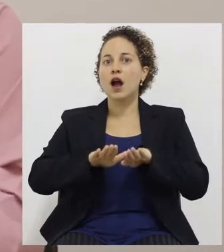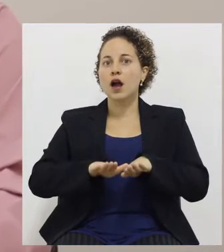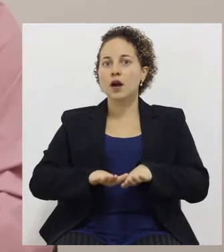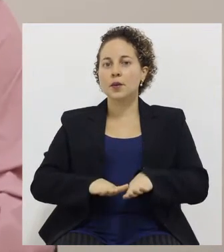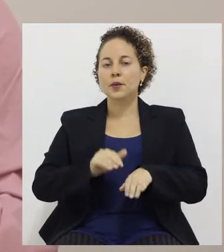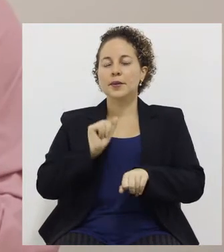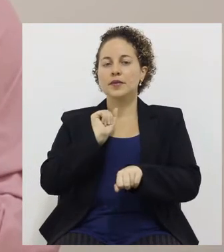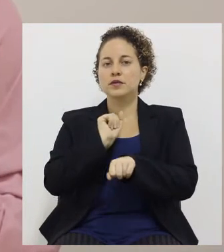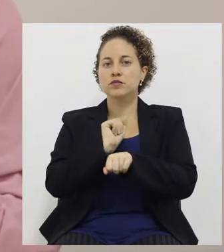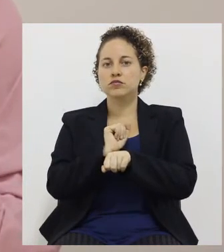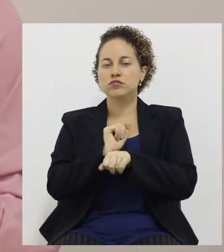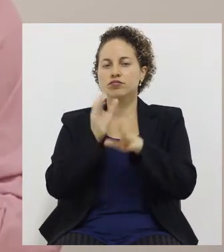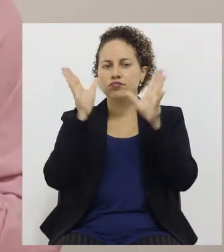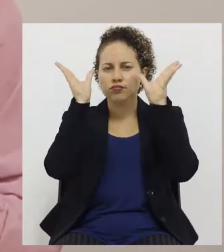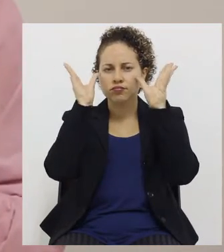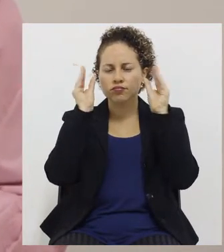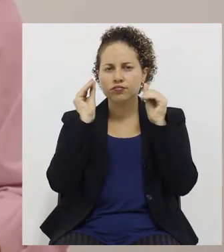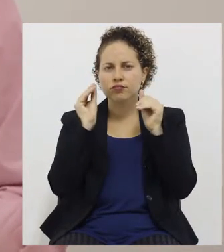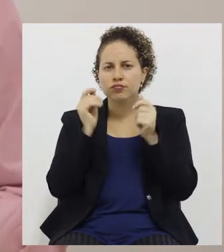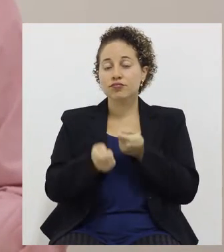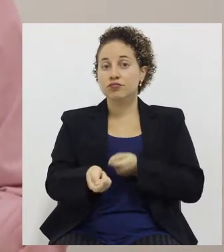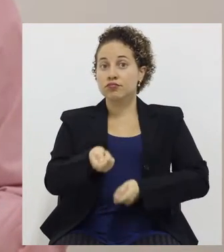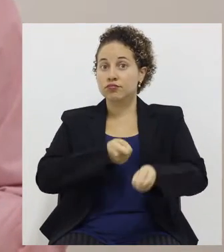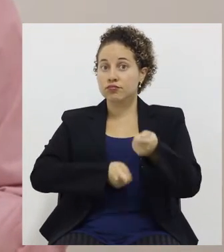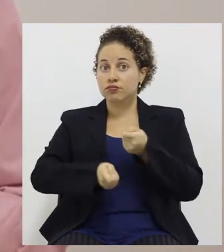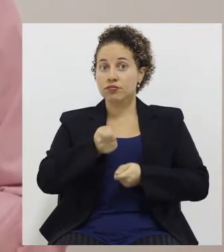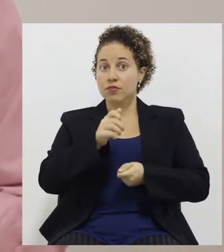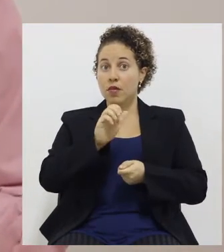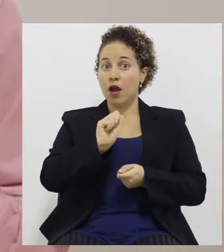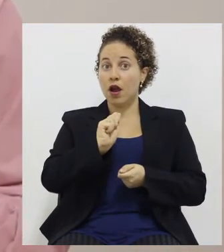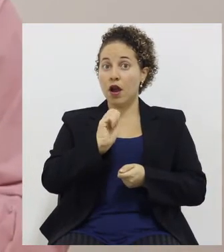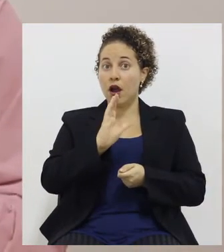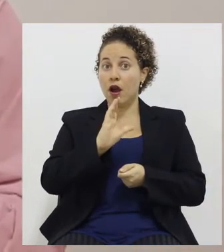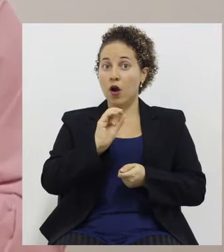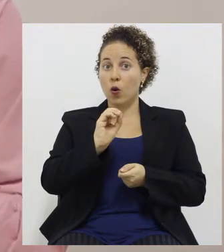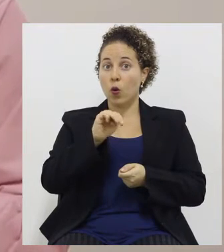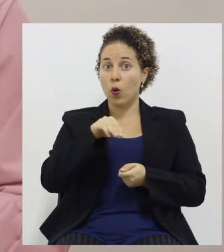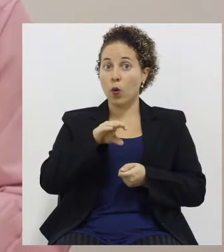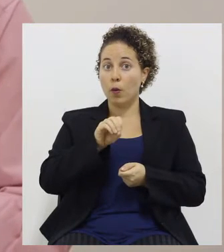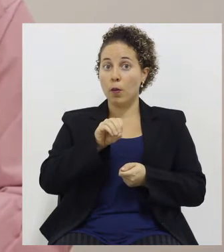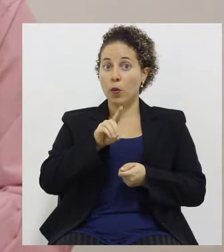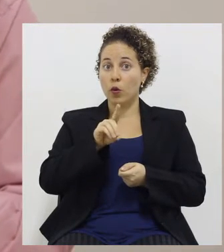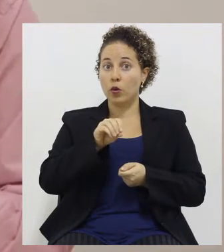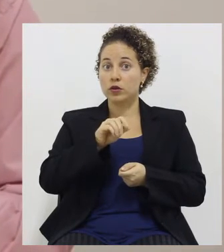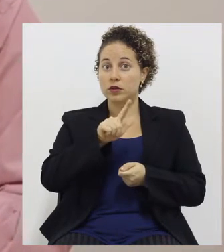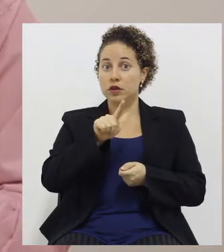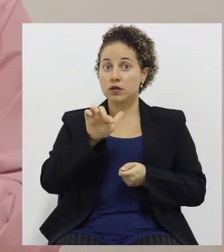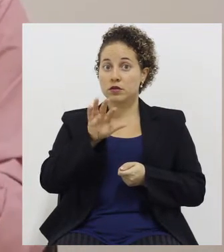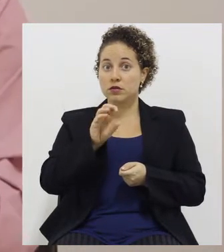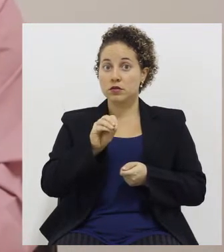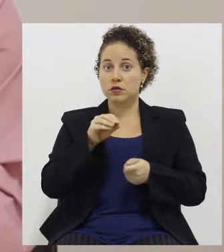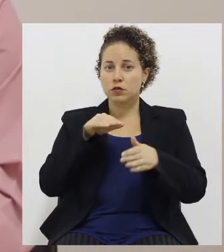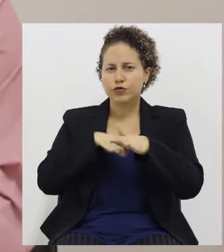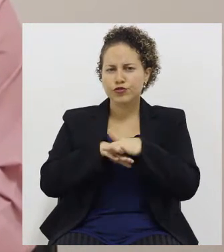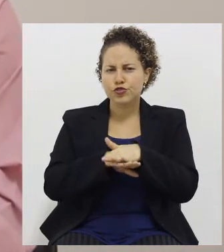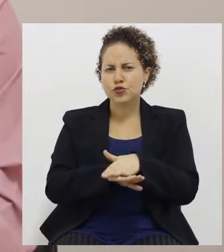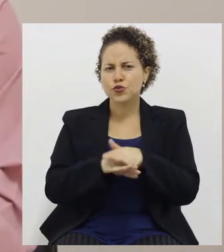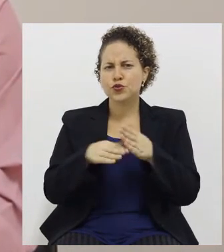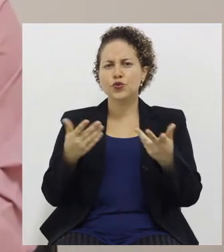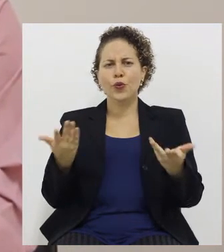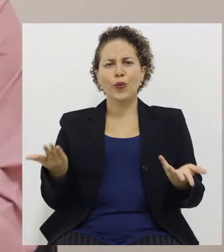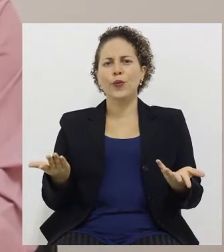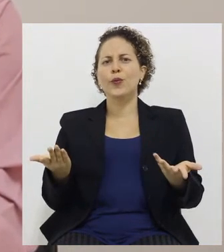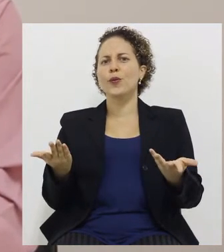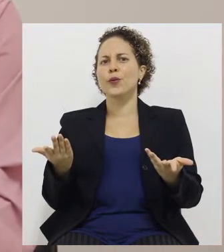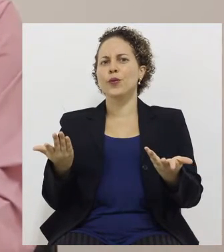A acomodação é uma forma de manipular o conflito. Né, de colocar embaixo do tapete a existência do conflito